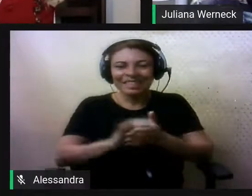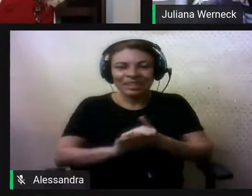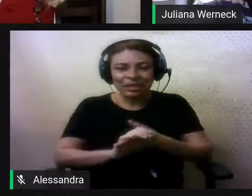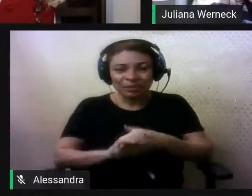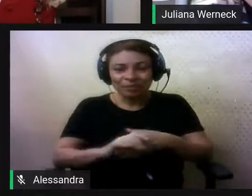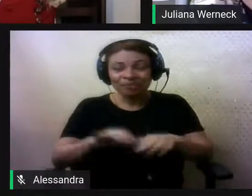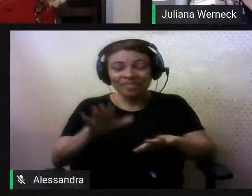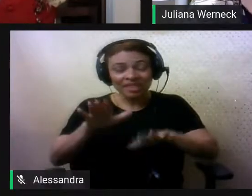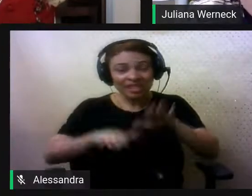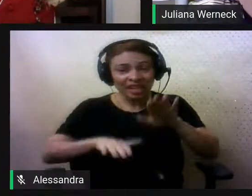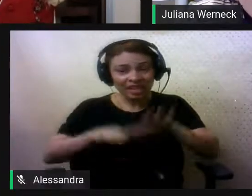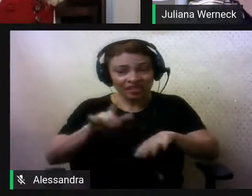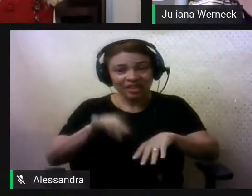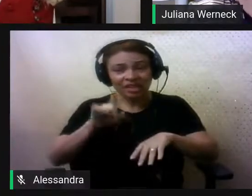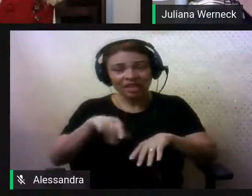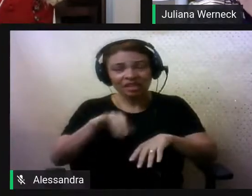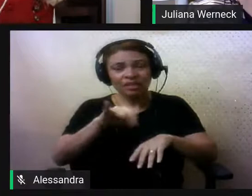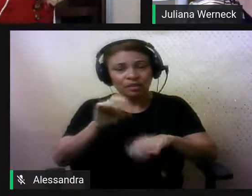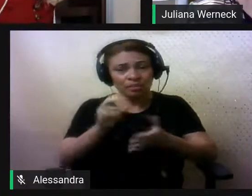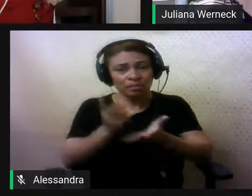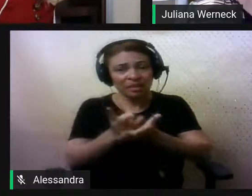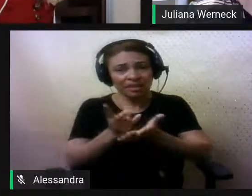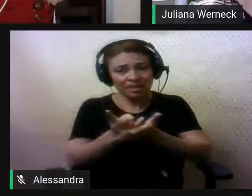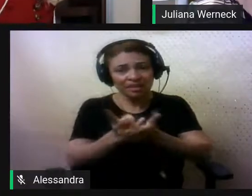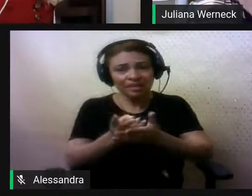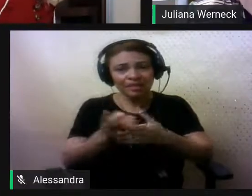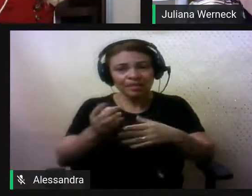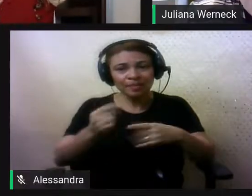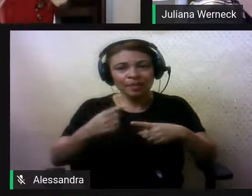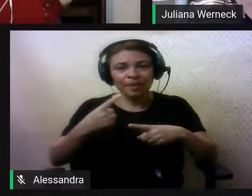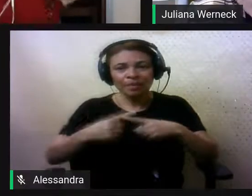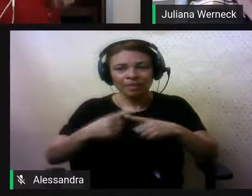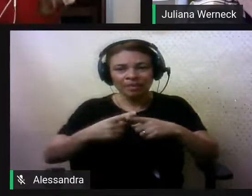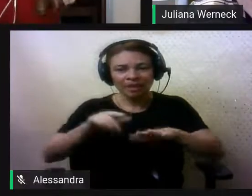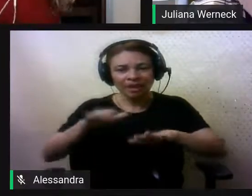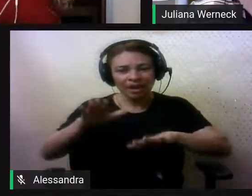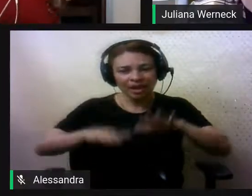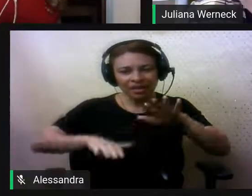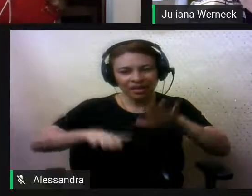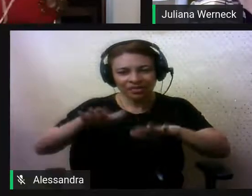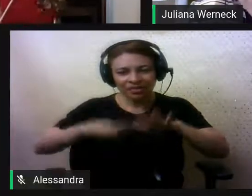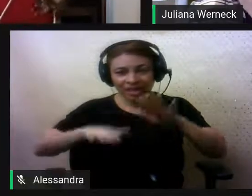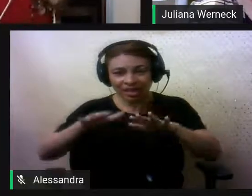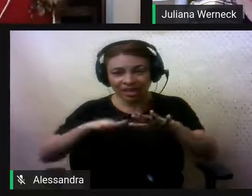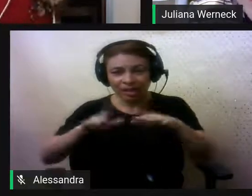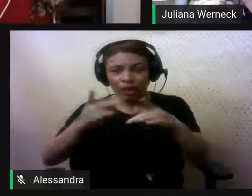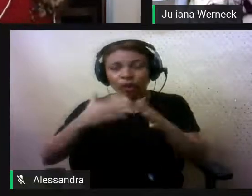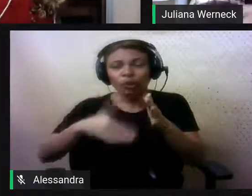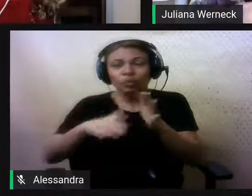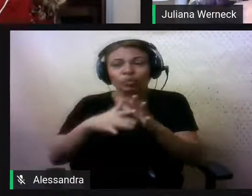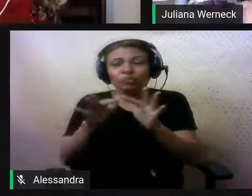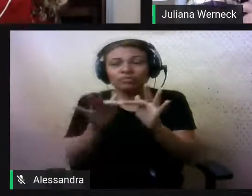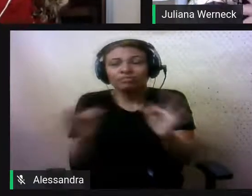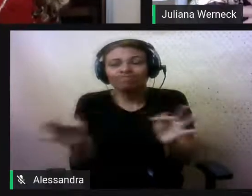E às vezes é isso, né? Porque às vezes a gente, né, nem sempre tudo é simples,